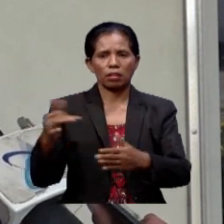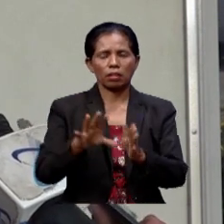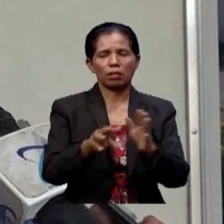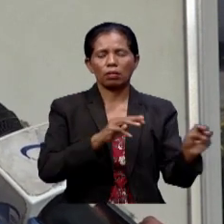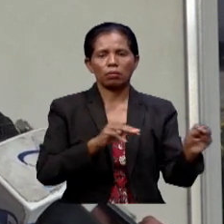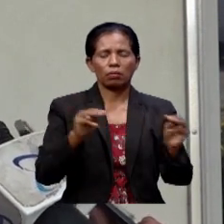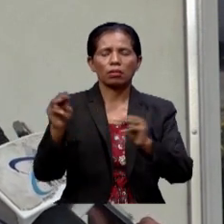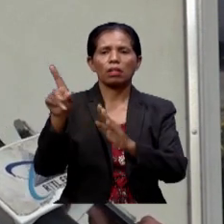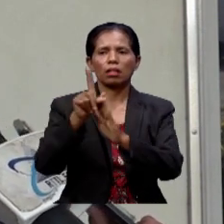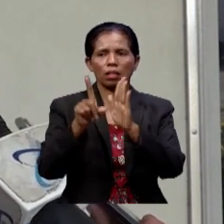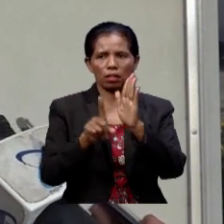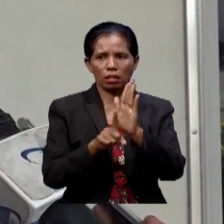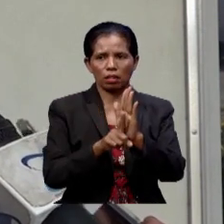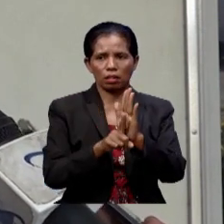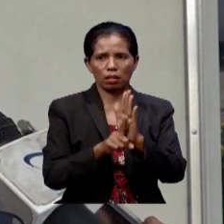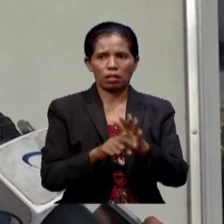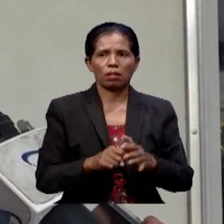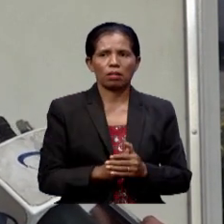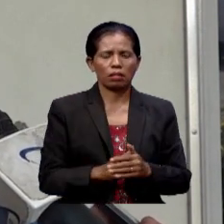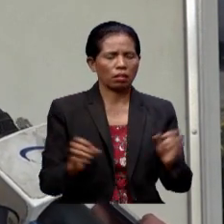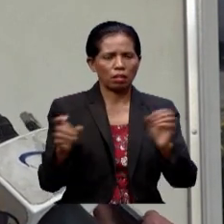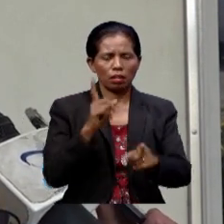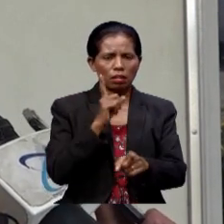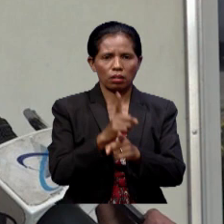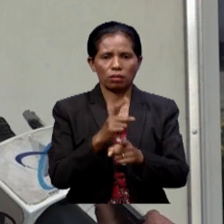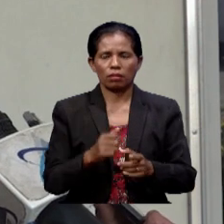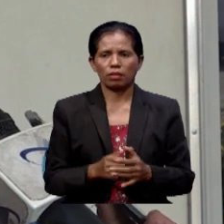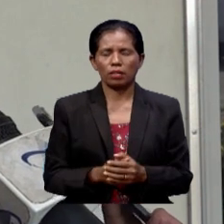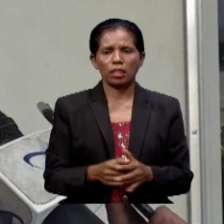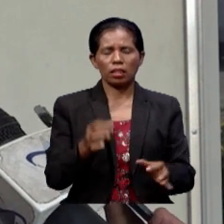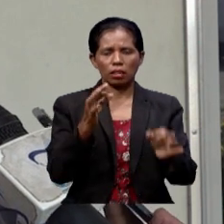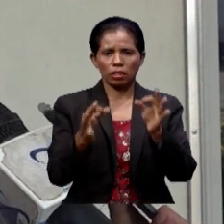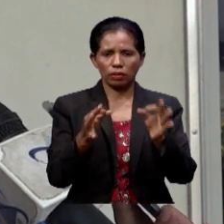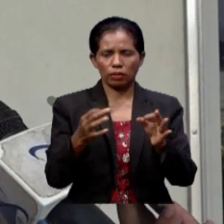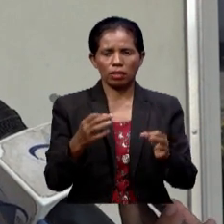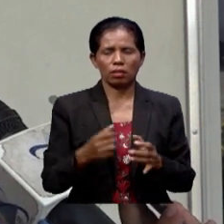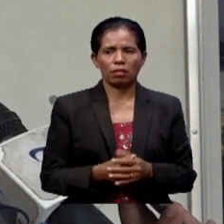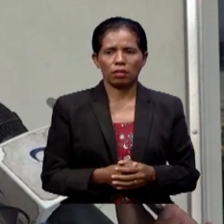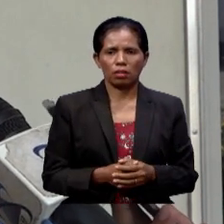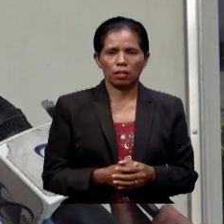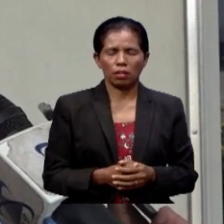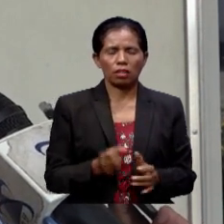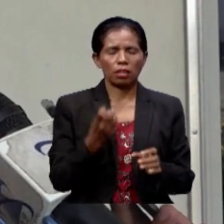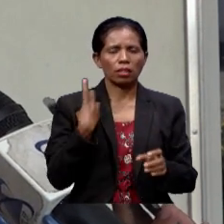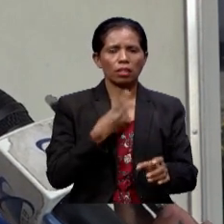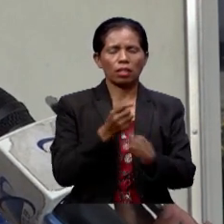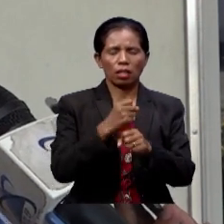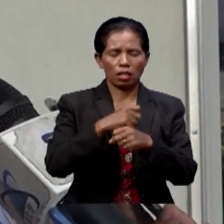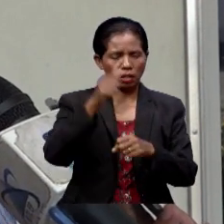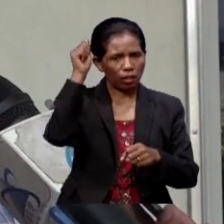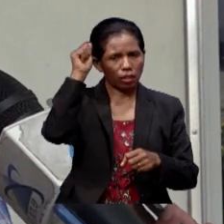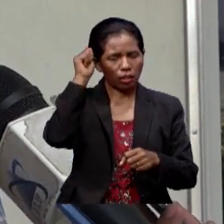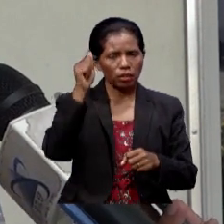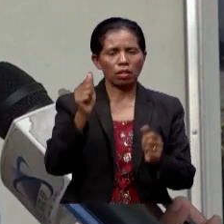ali. Mas tu não é loja, hein? Né? Se ita, halo análise de dia, significa